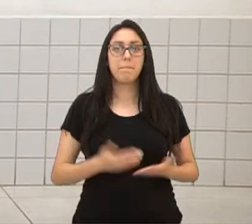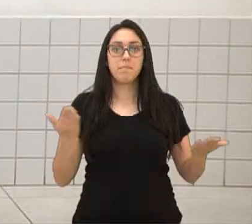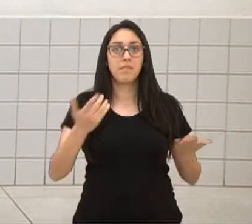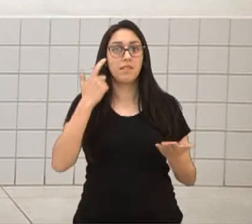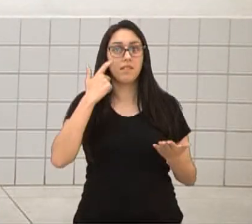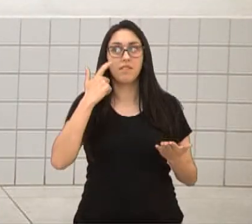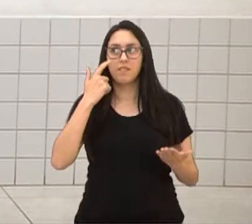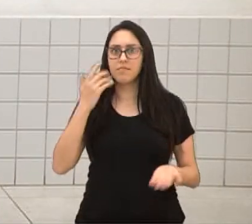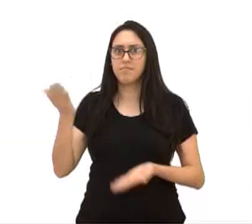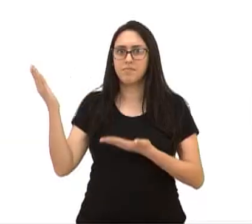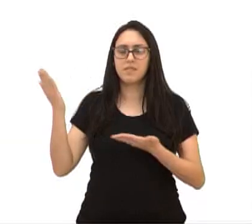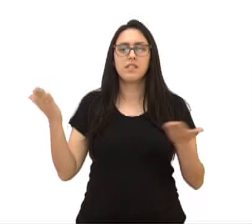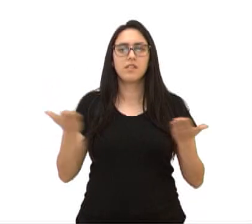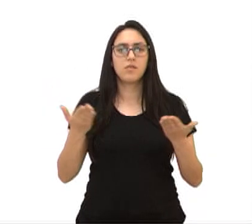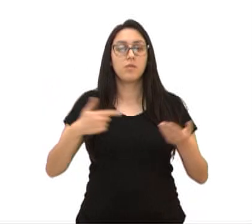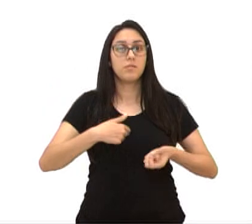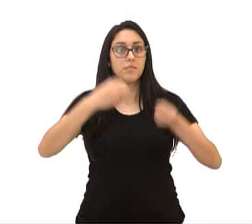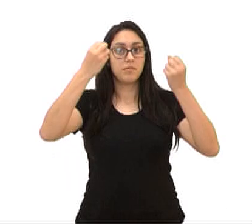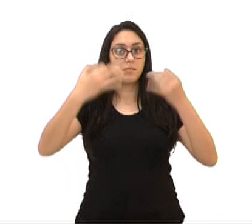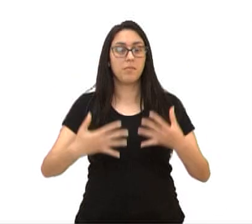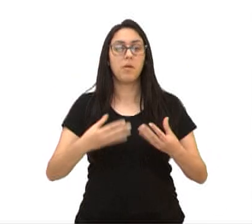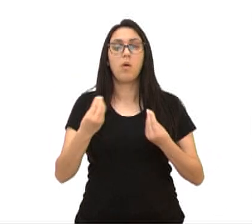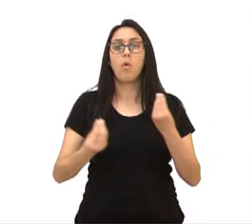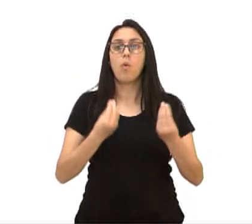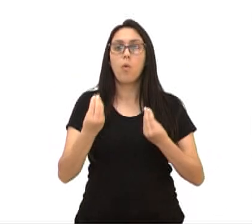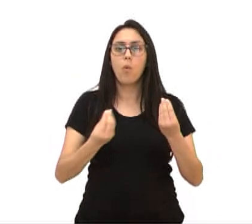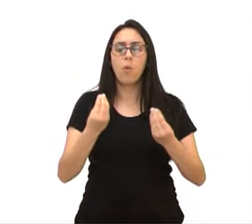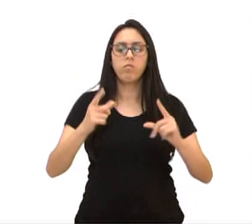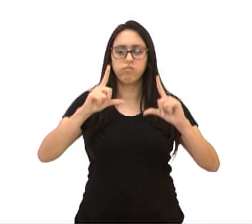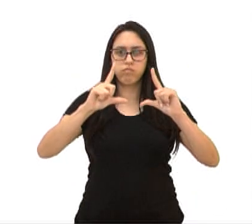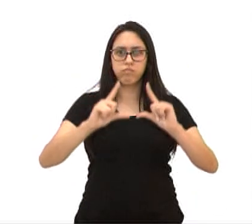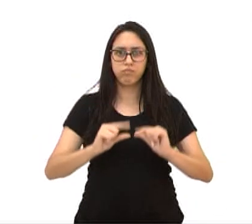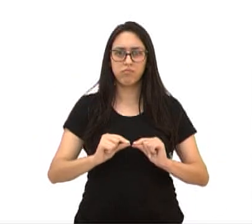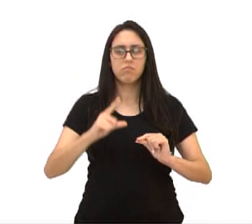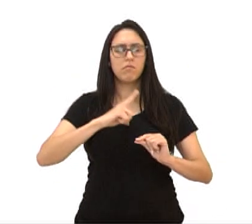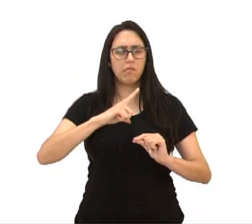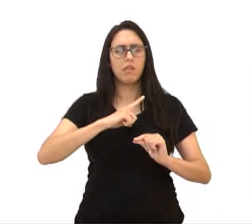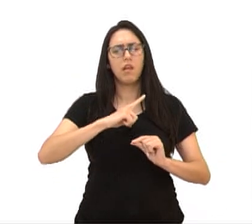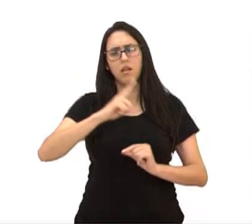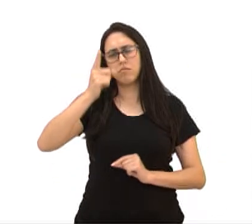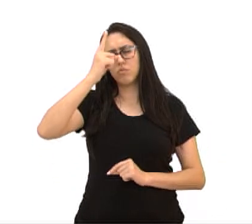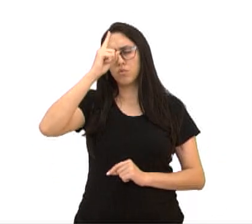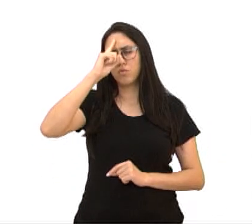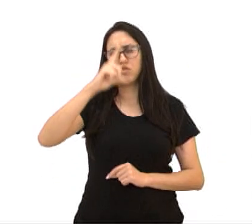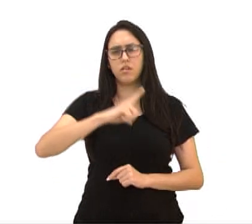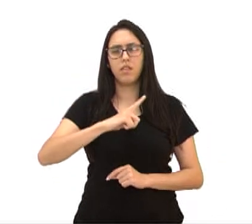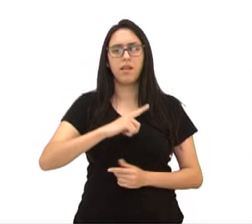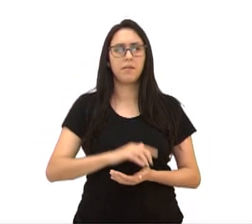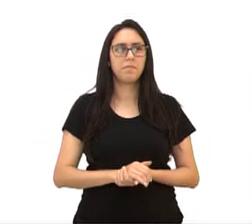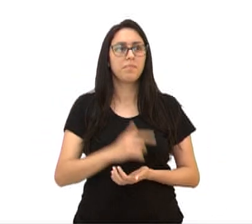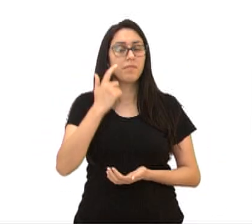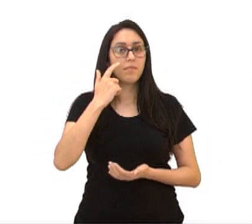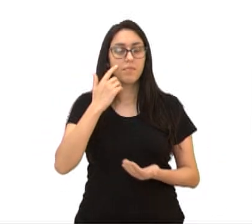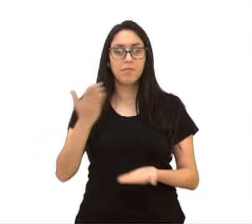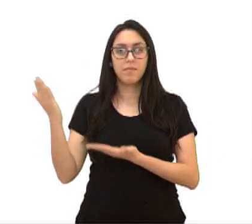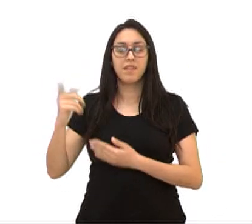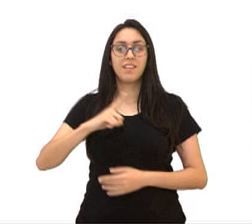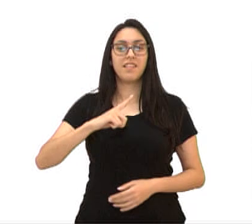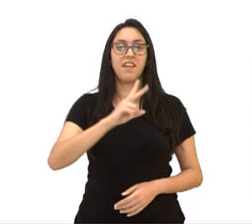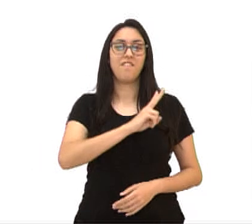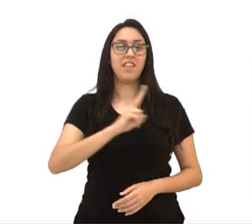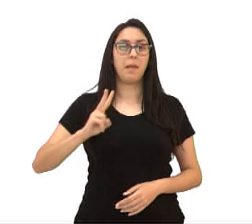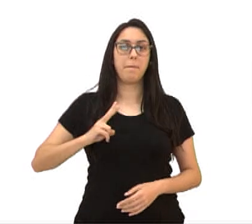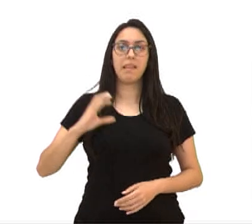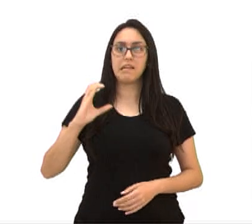vamos falar um pouquinho sobre agentes redutores que aparecem no nosso cotidiano. Então, a gente tem aqui, ó, a vitamina C, ela